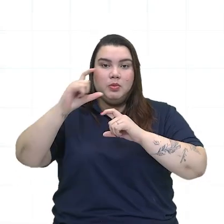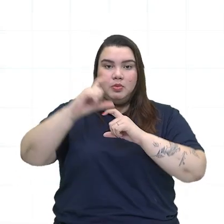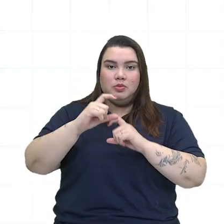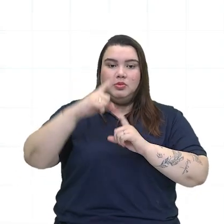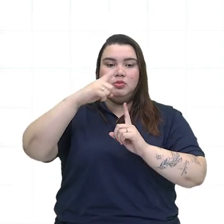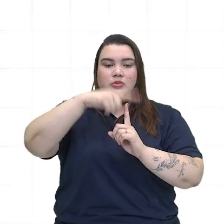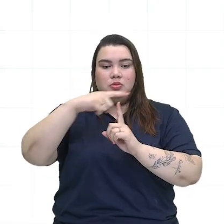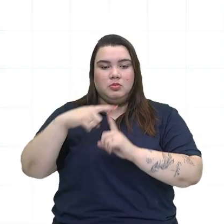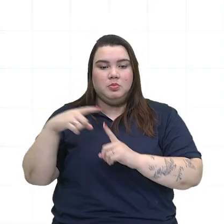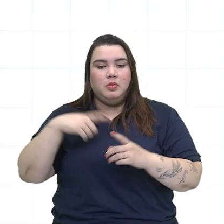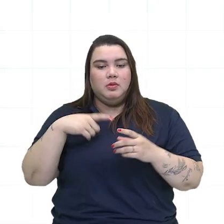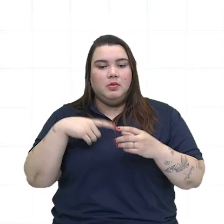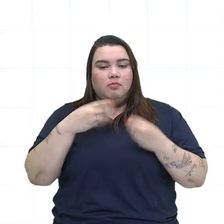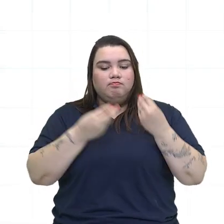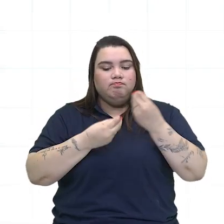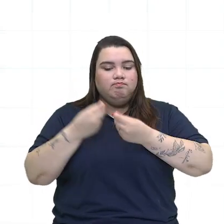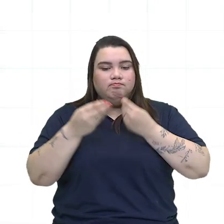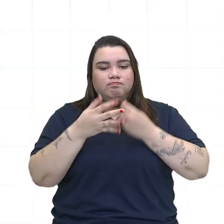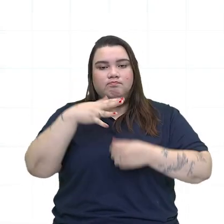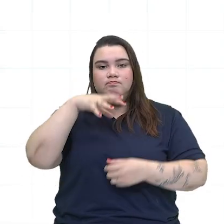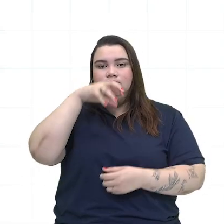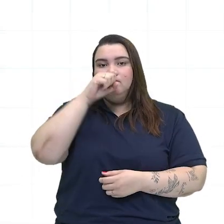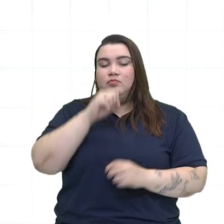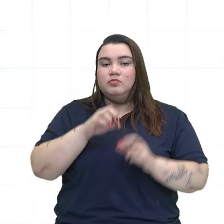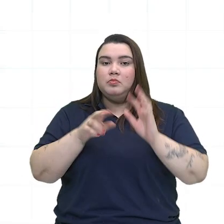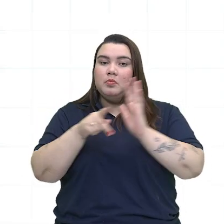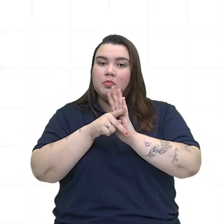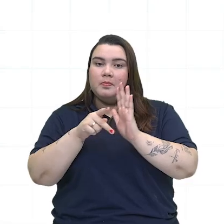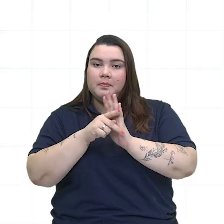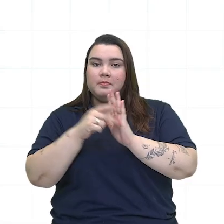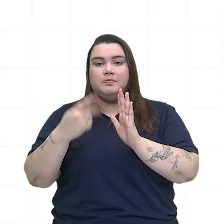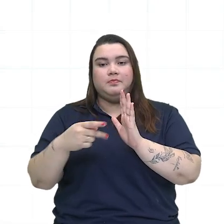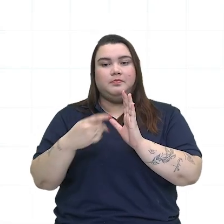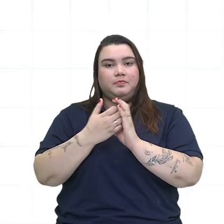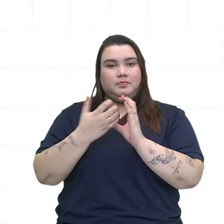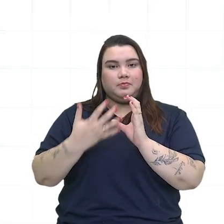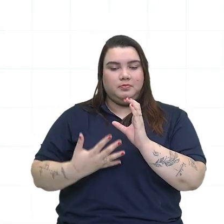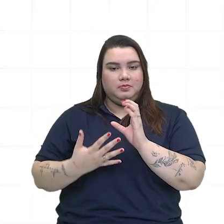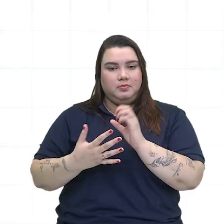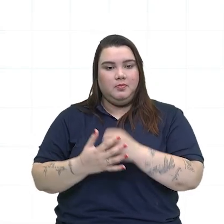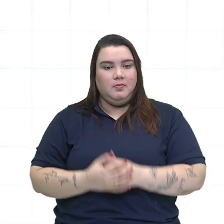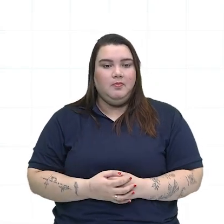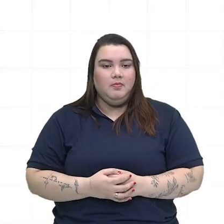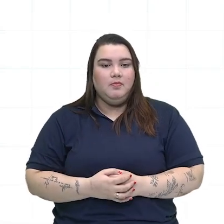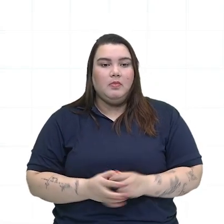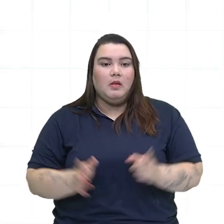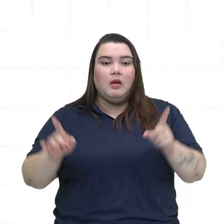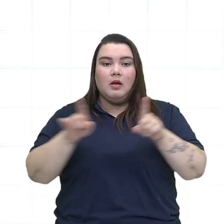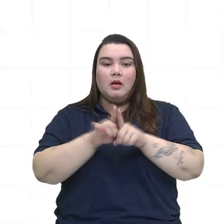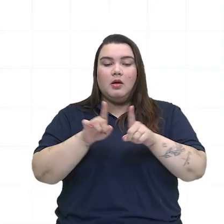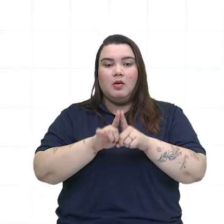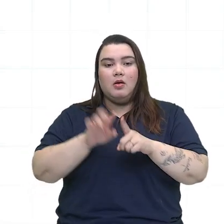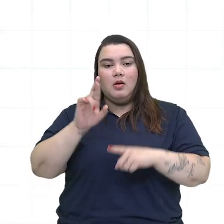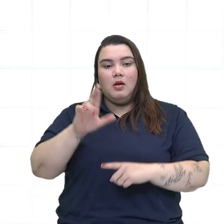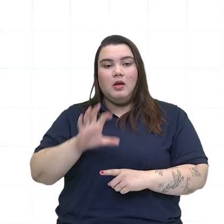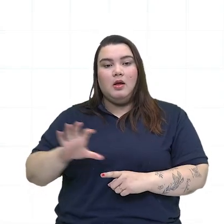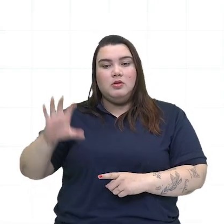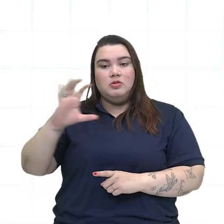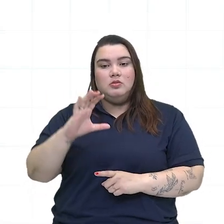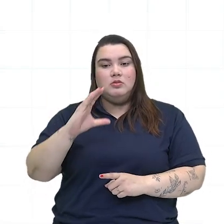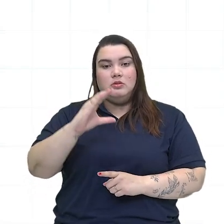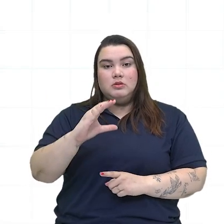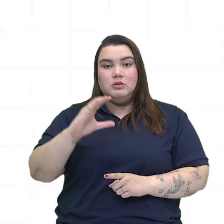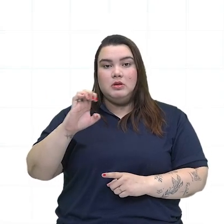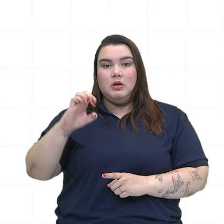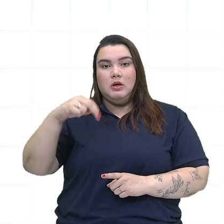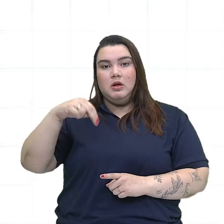e um aroma específicos, característicos desse prato chamado moqueca. Mas nós temos também aí na região